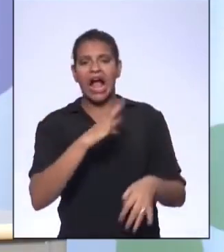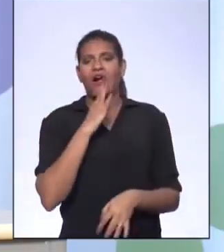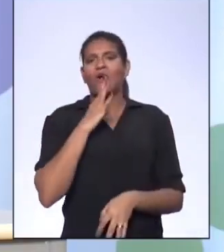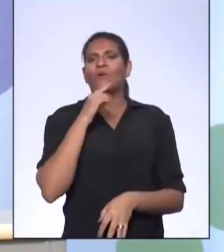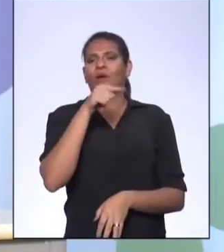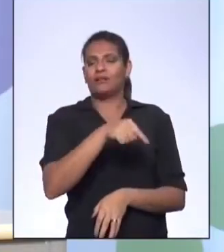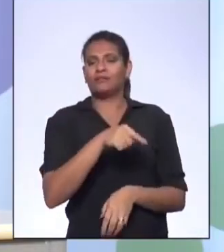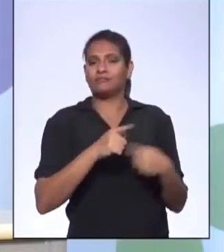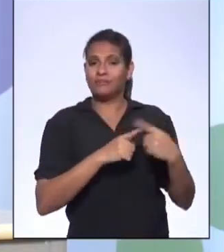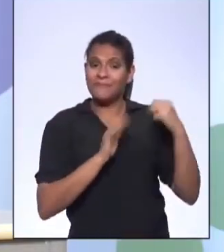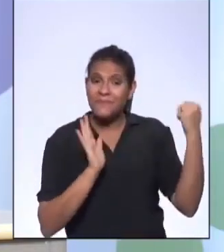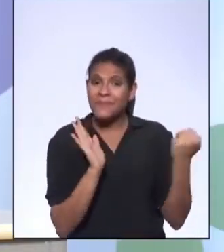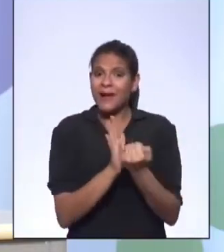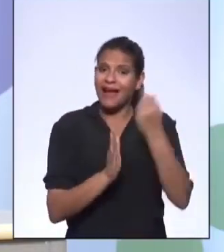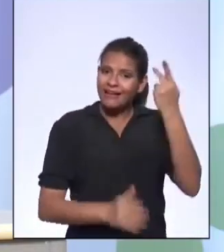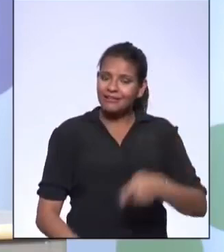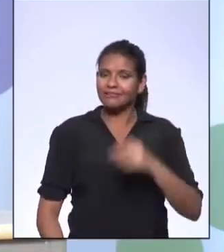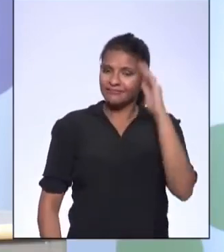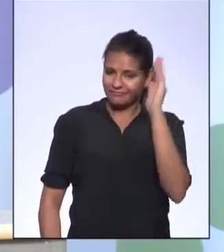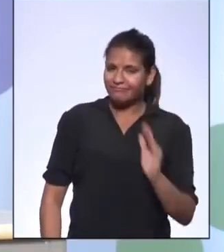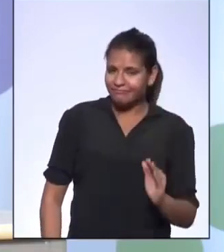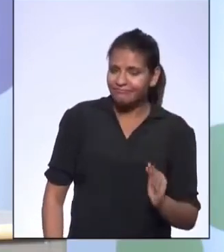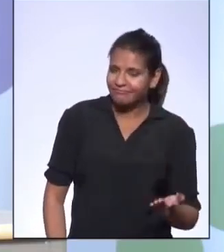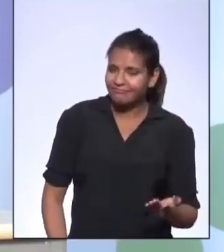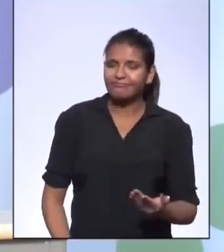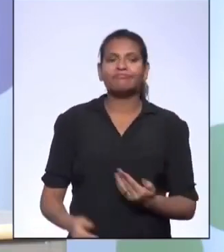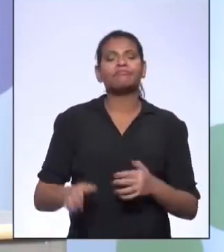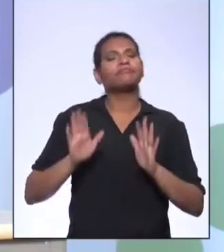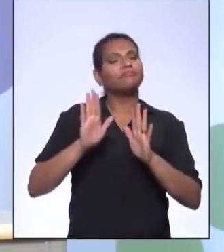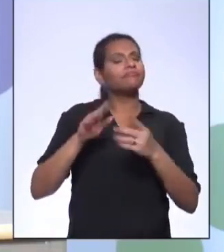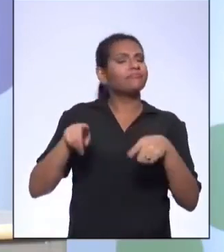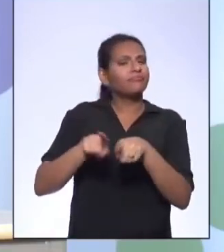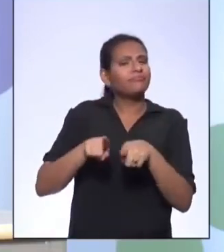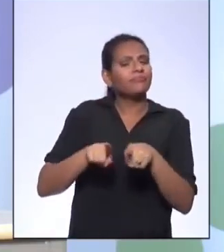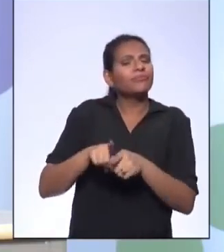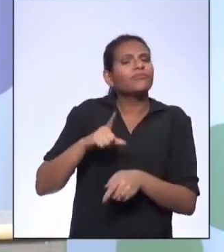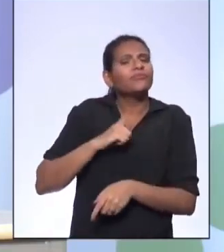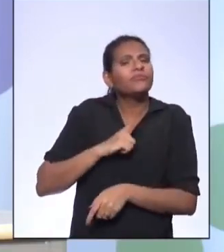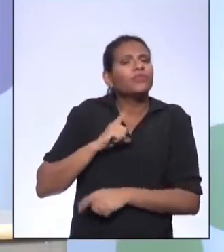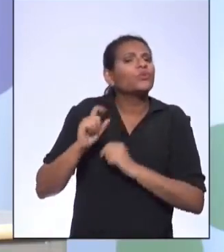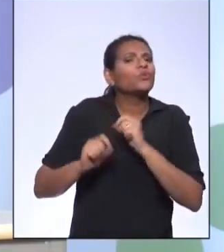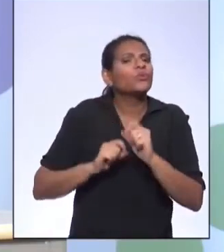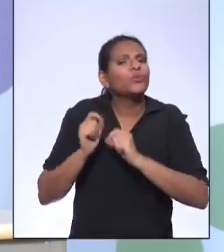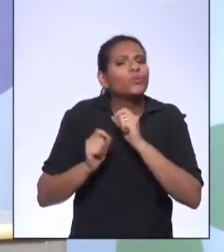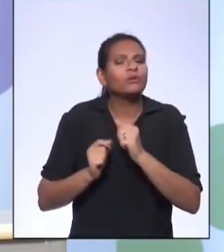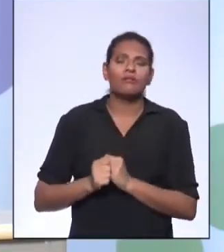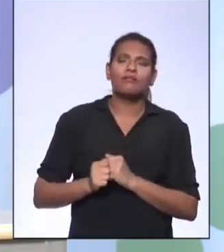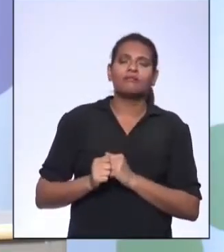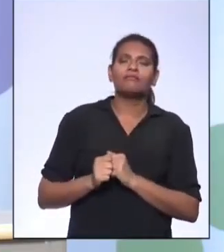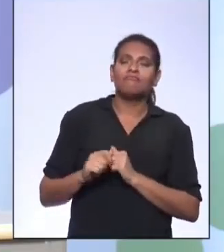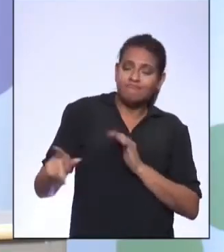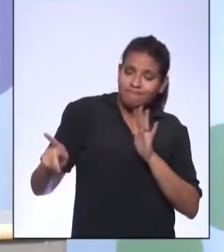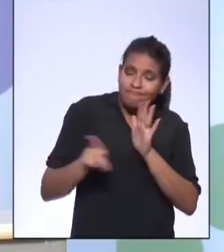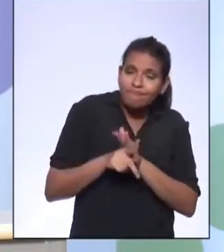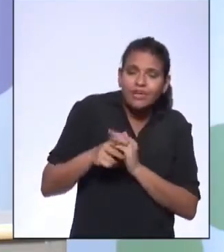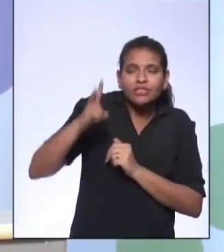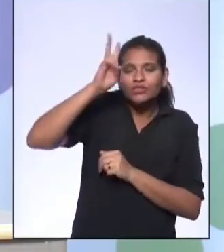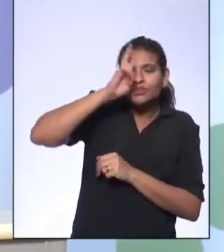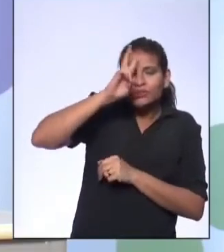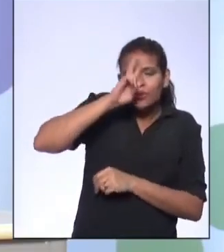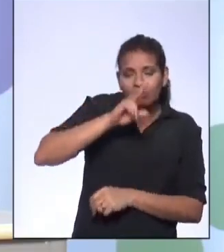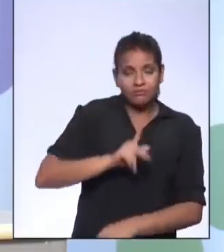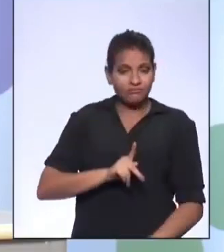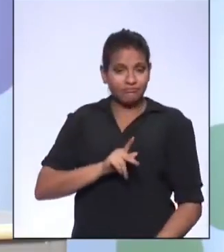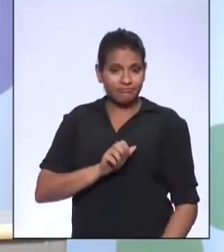uma subjetividade, porque nós, seres humanos, nós não produzimos apenas artefatos físicos, nós